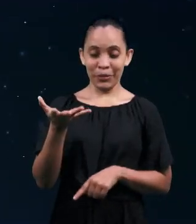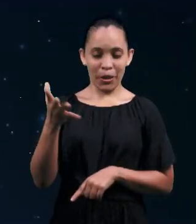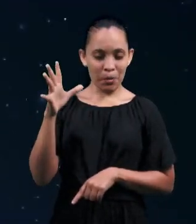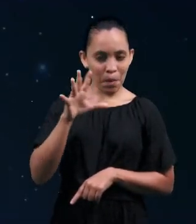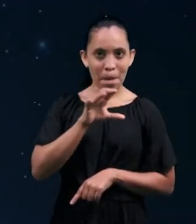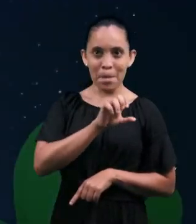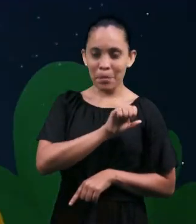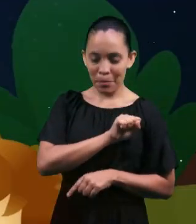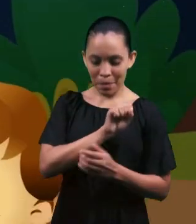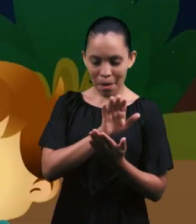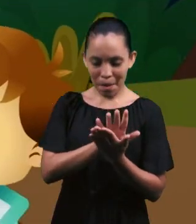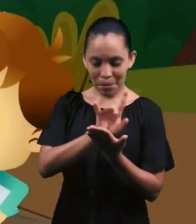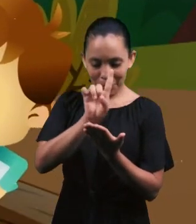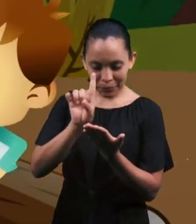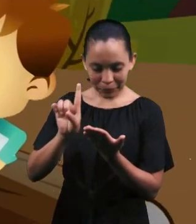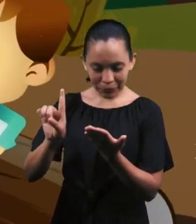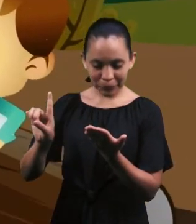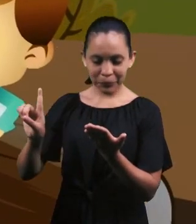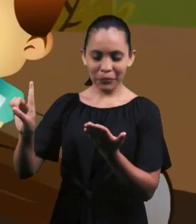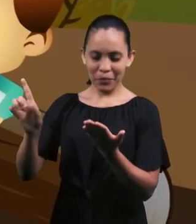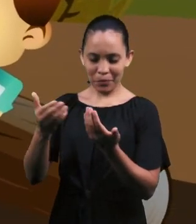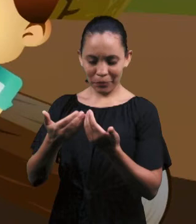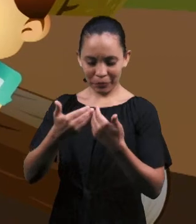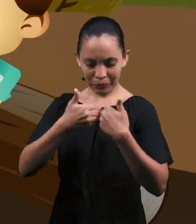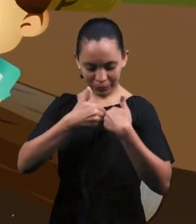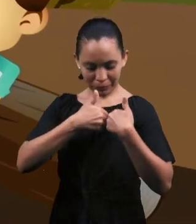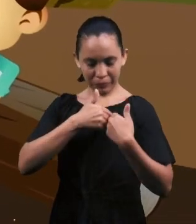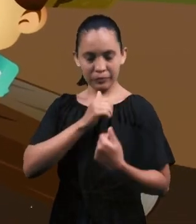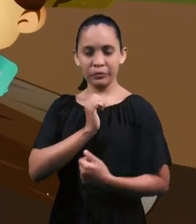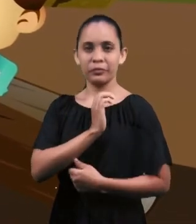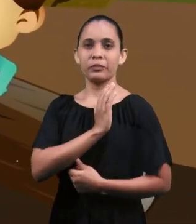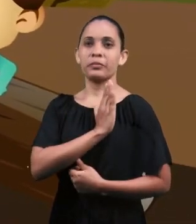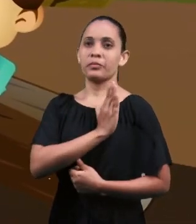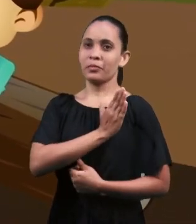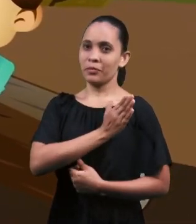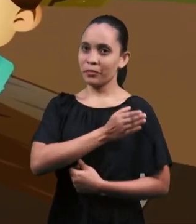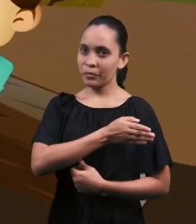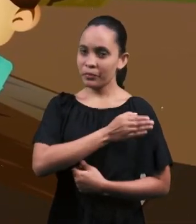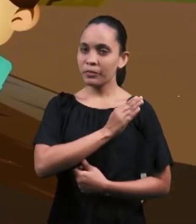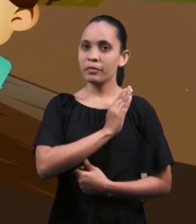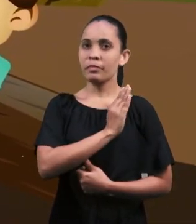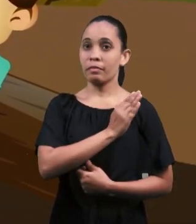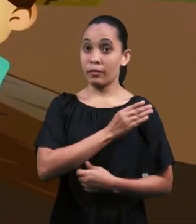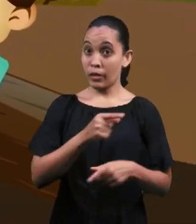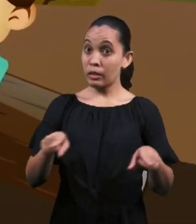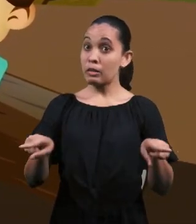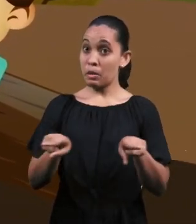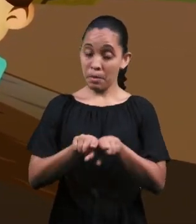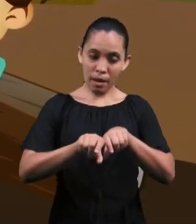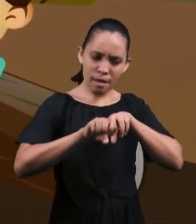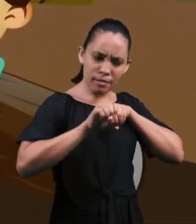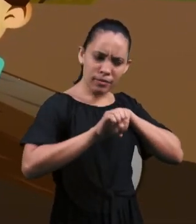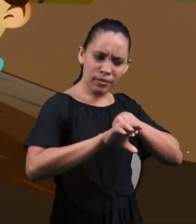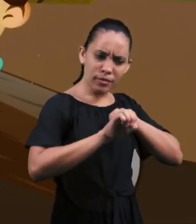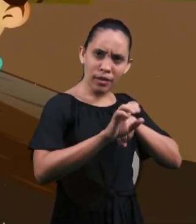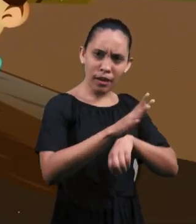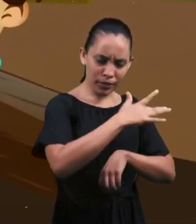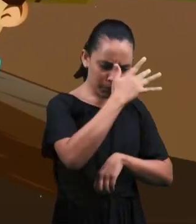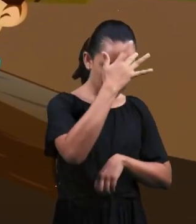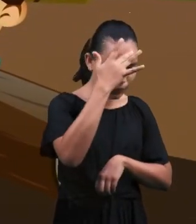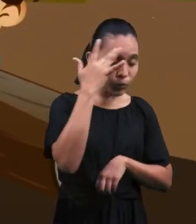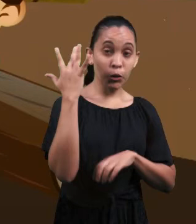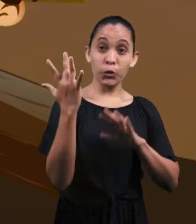Quero amar tua palavra, guardá-la sempre em meu coração, ensinar